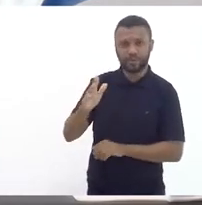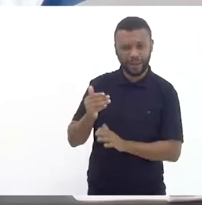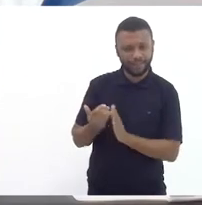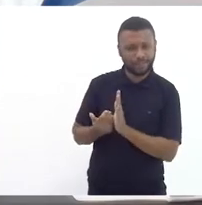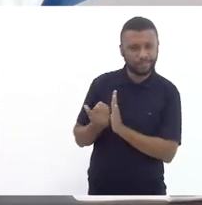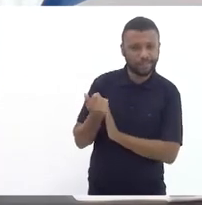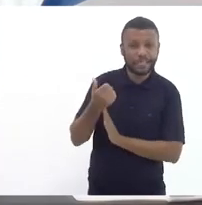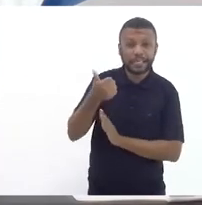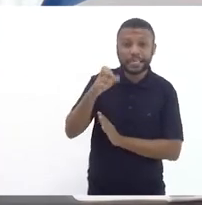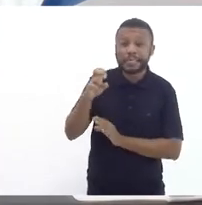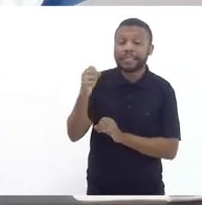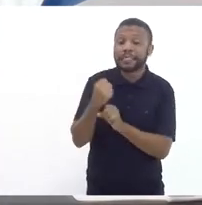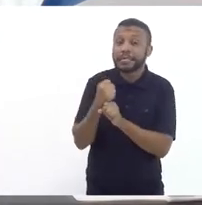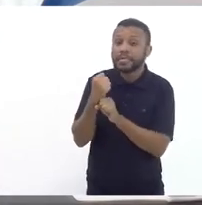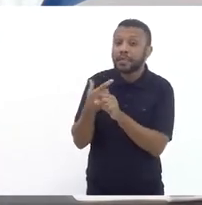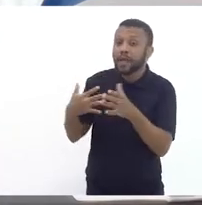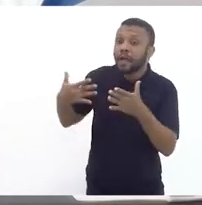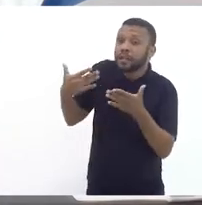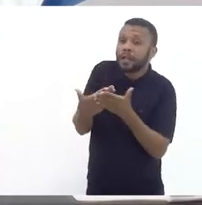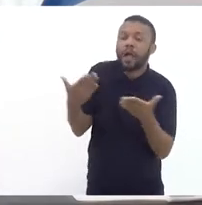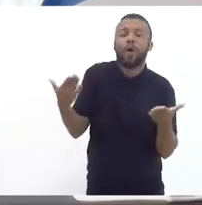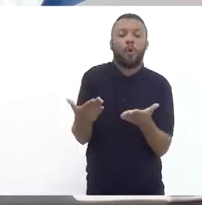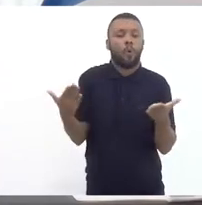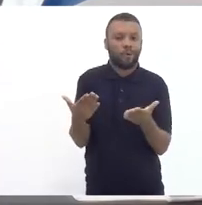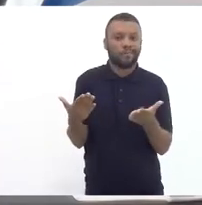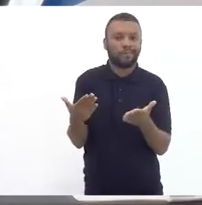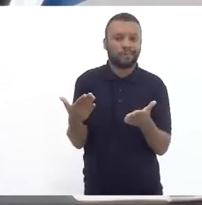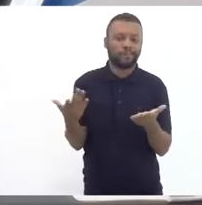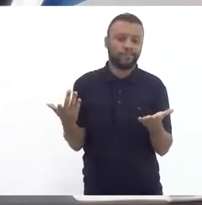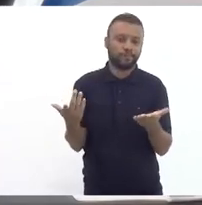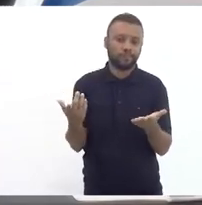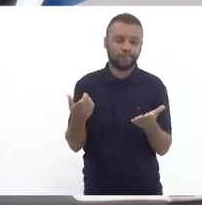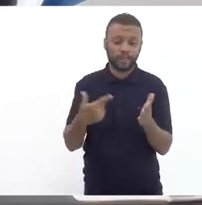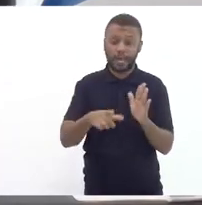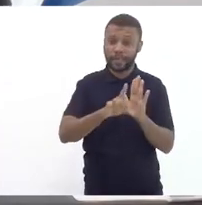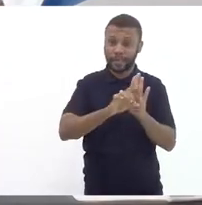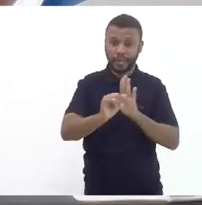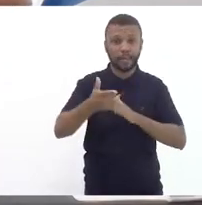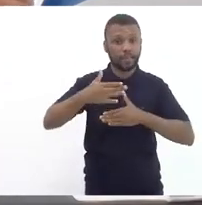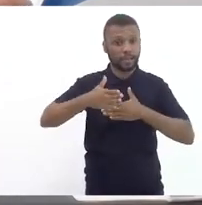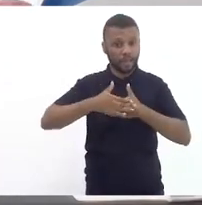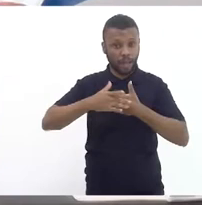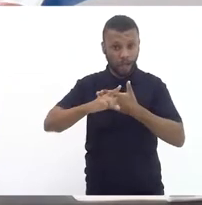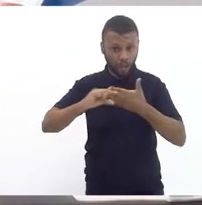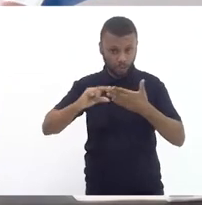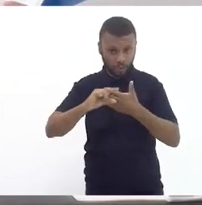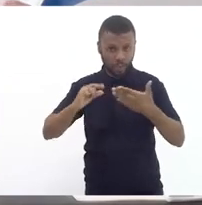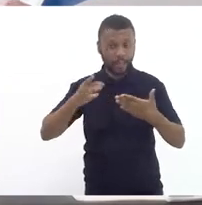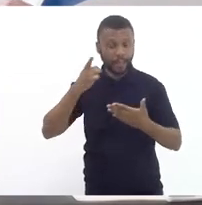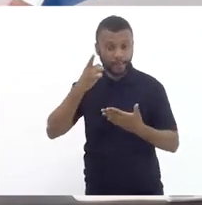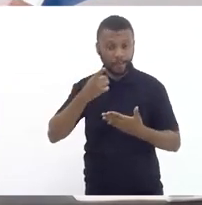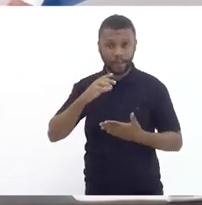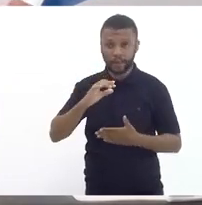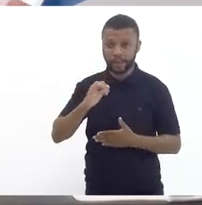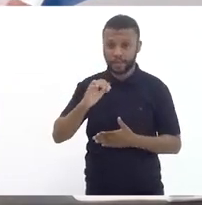quase 15 anos, ela estabeleceu, lei de autoria da deputada Cidinha Campos, à